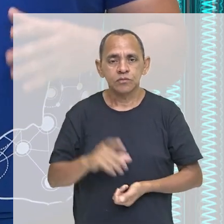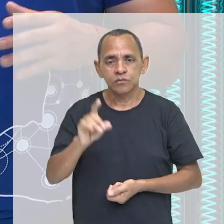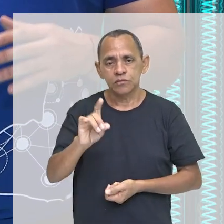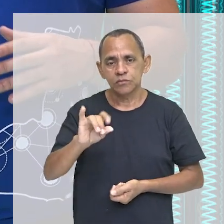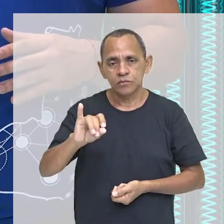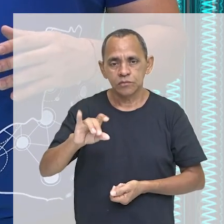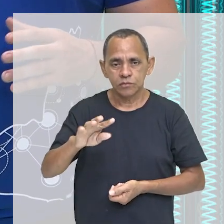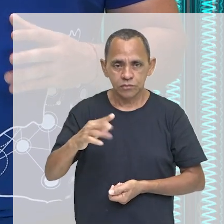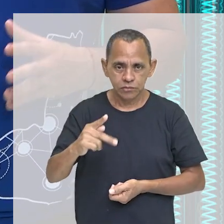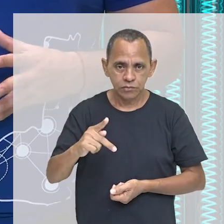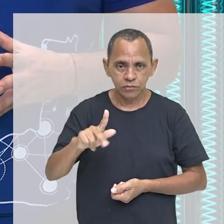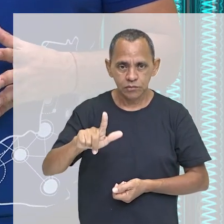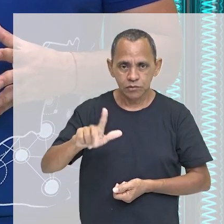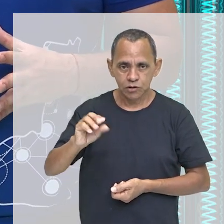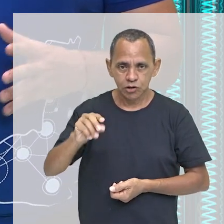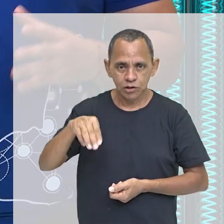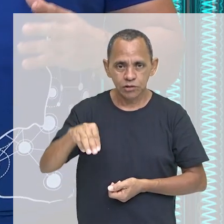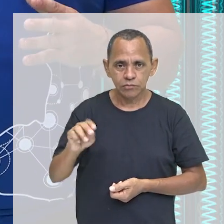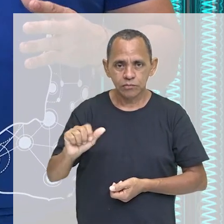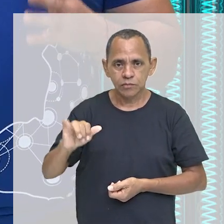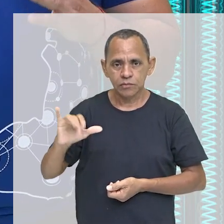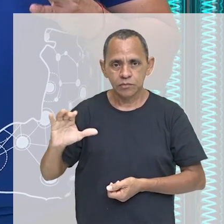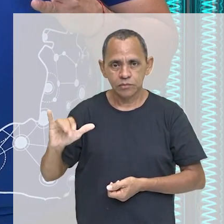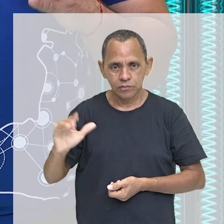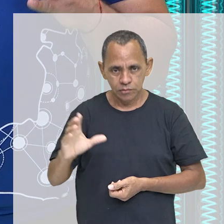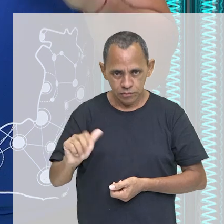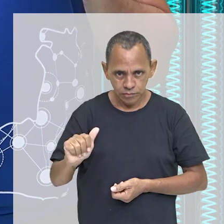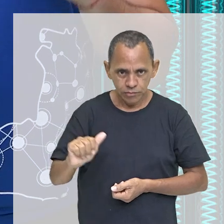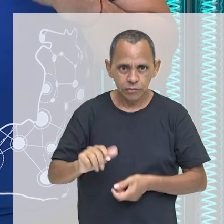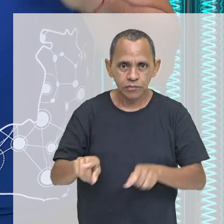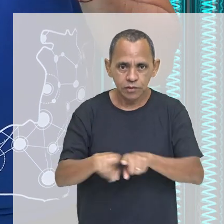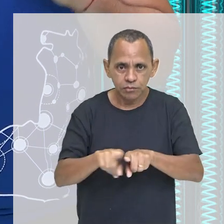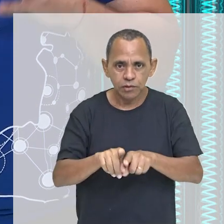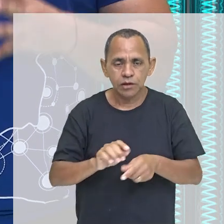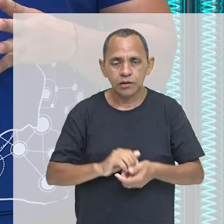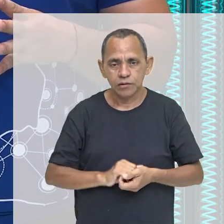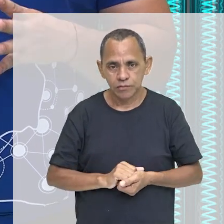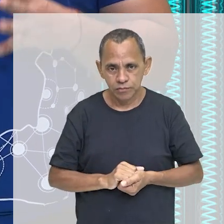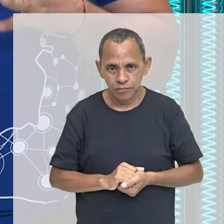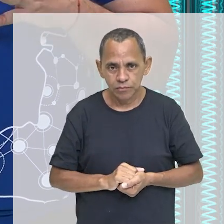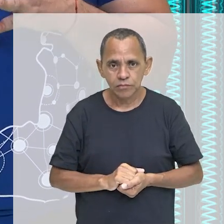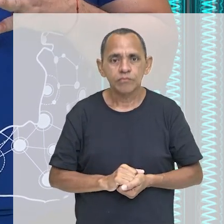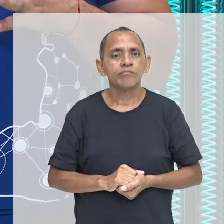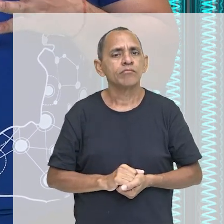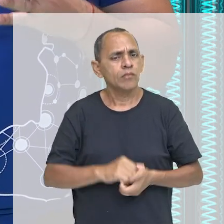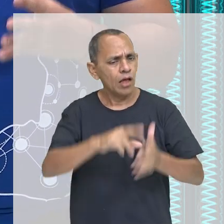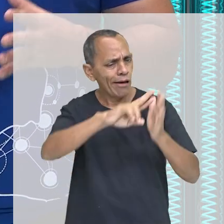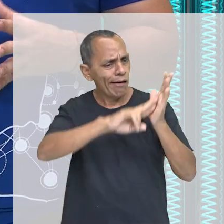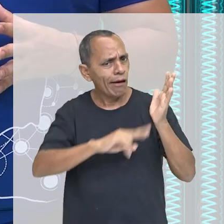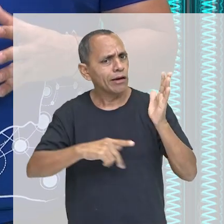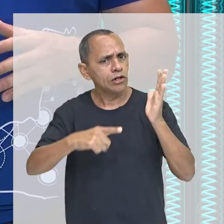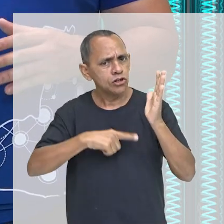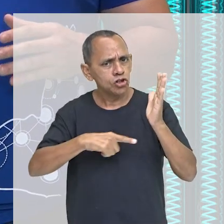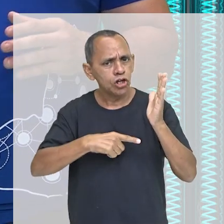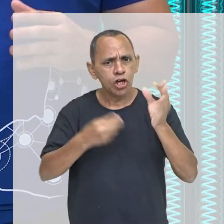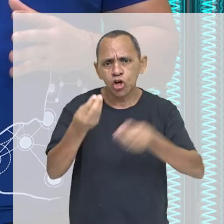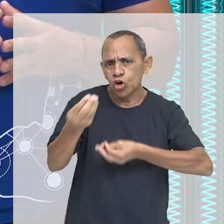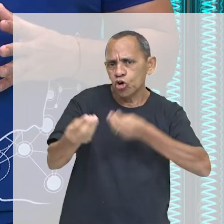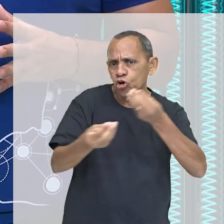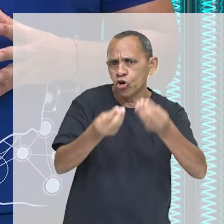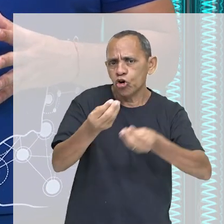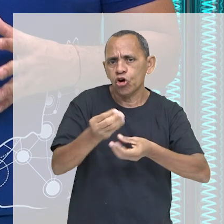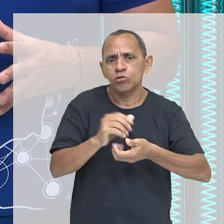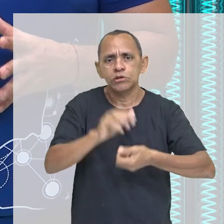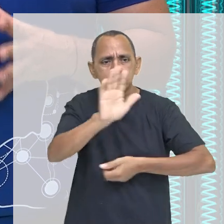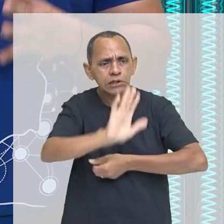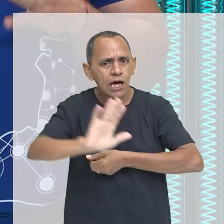diplomacy. English proficiency as a prerequisite for employment in